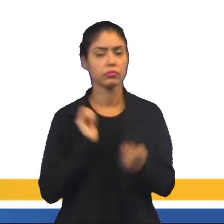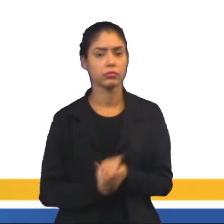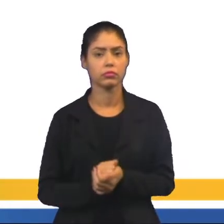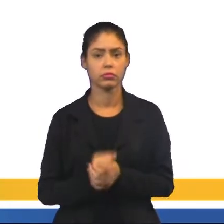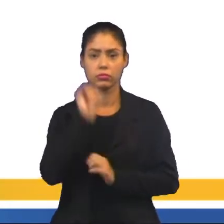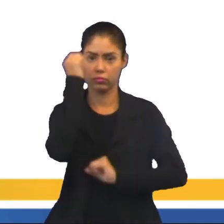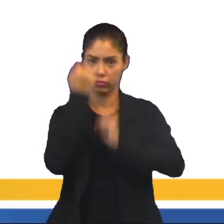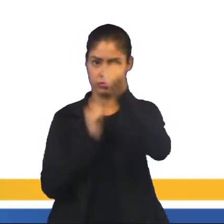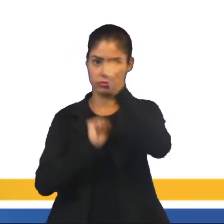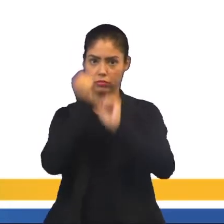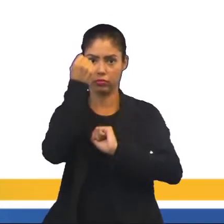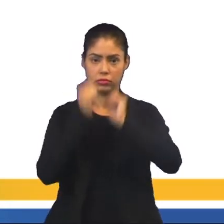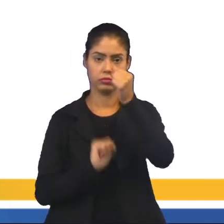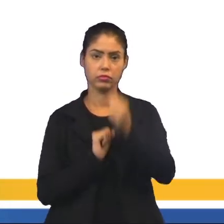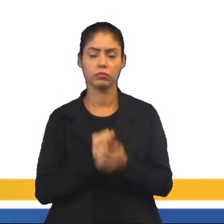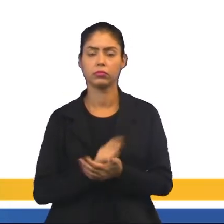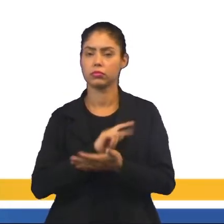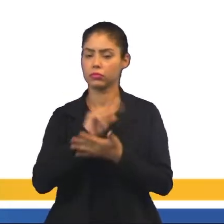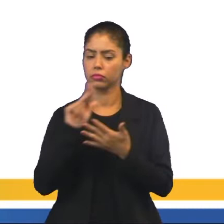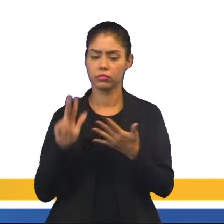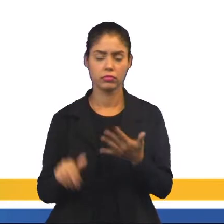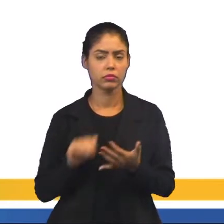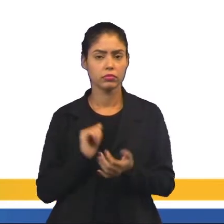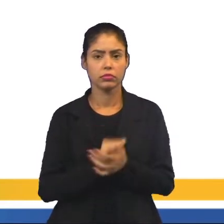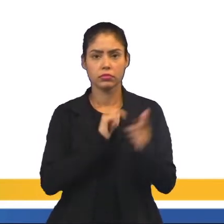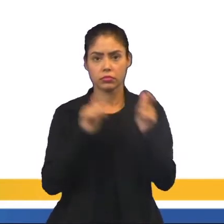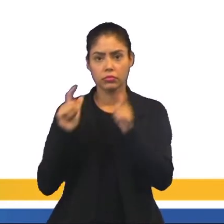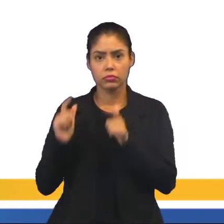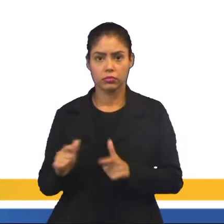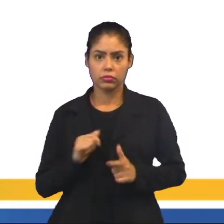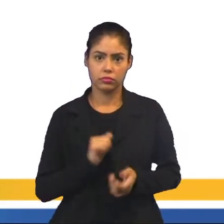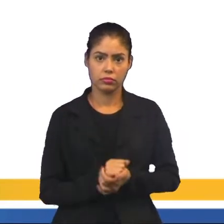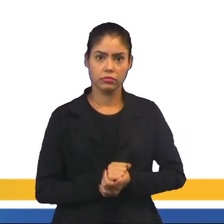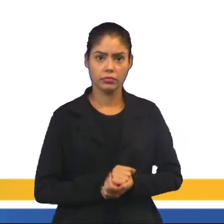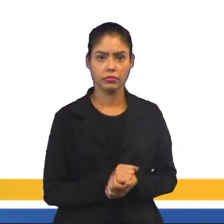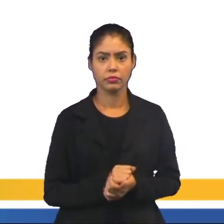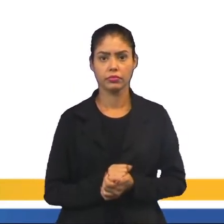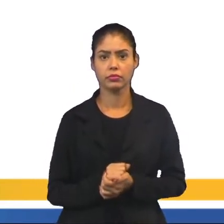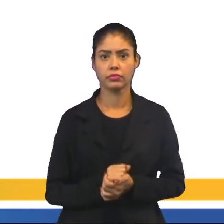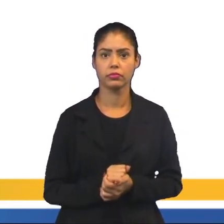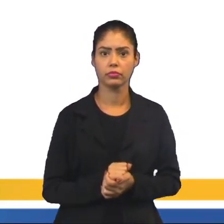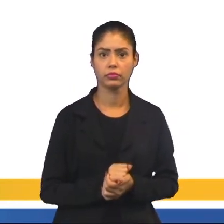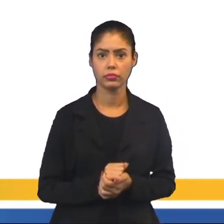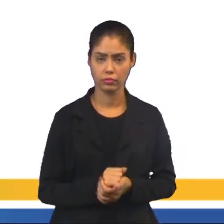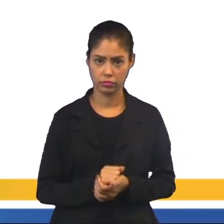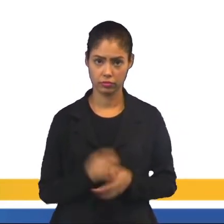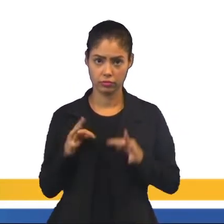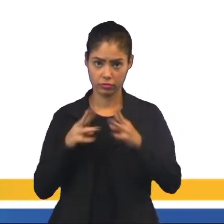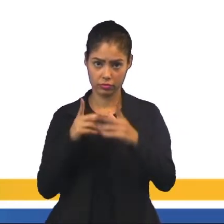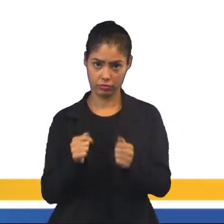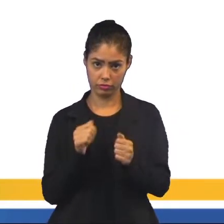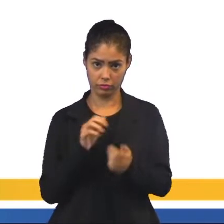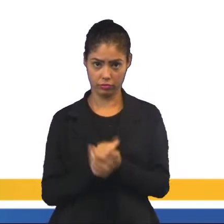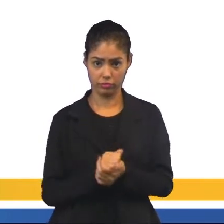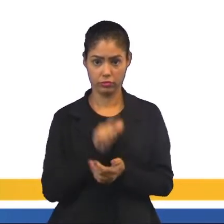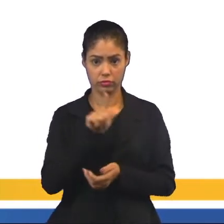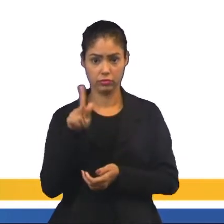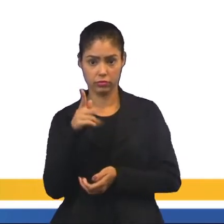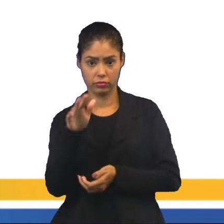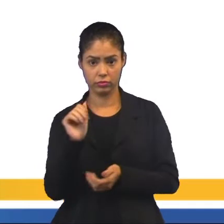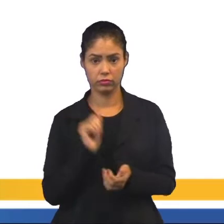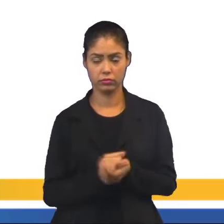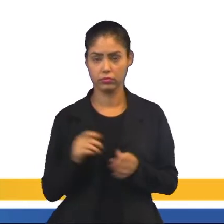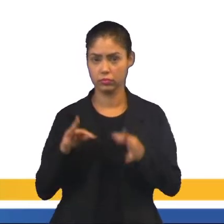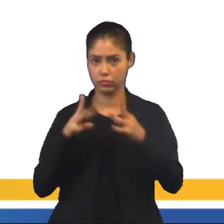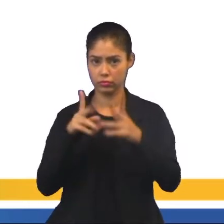na fábrica, isso é na indústria, em qualquer âmbito, em qualquer ambiente, a pessoa é totalmente alheia, né? Ela se